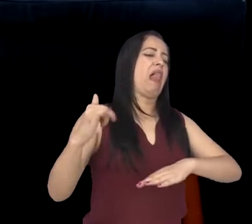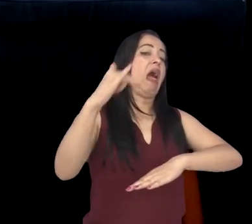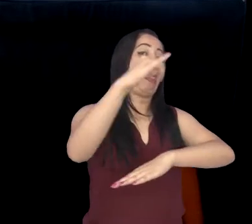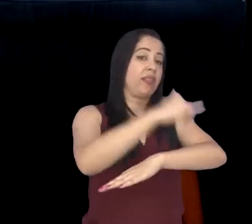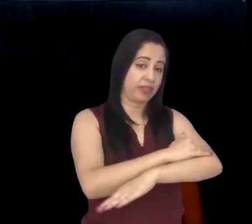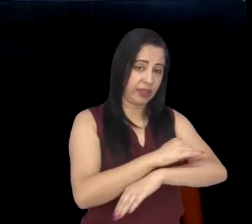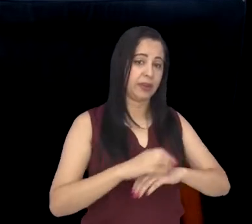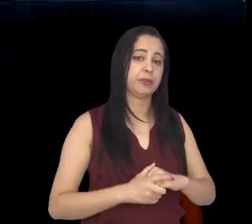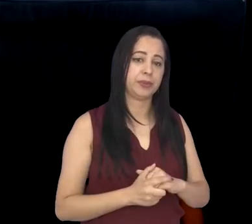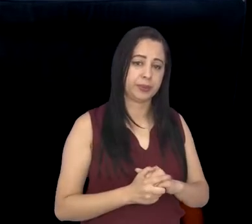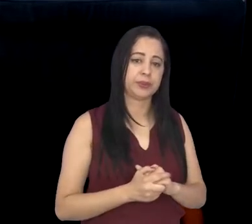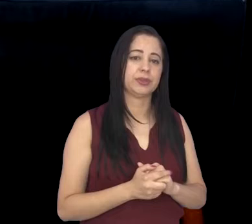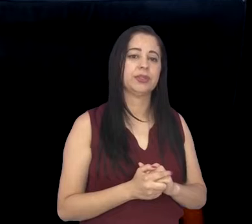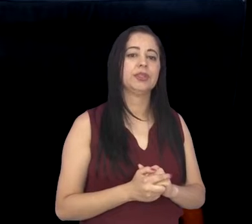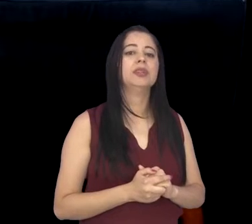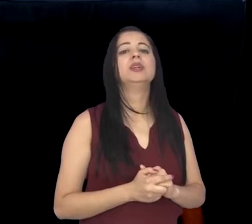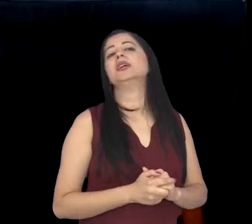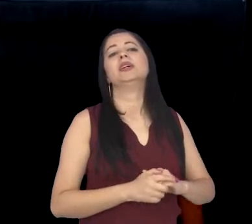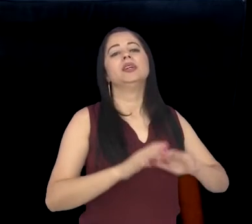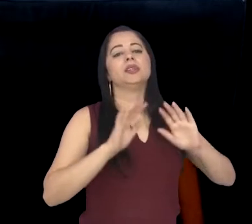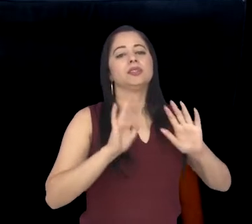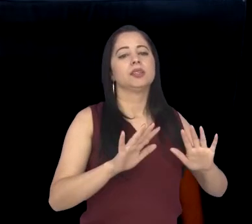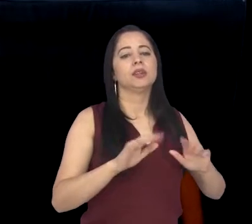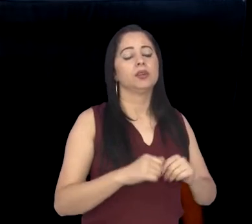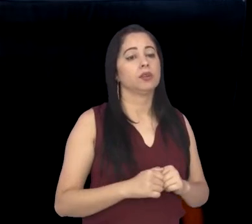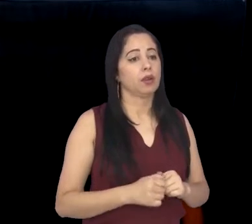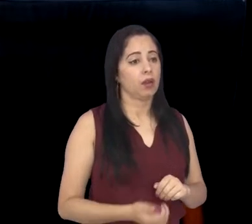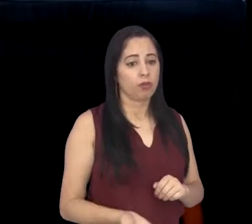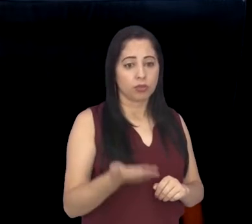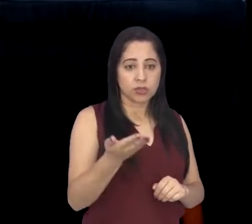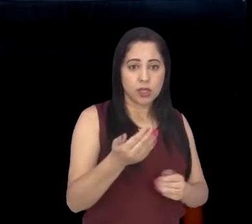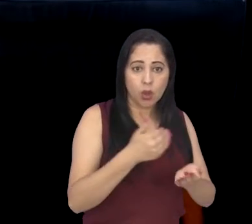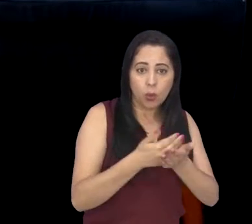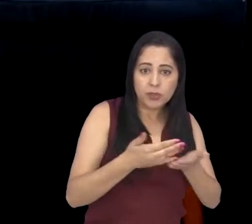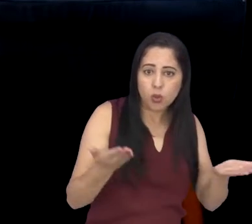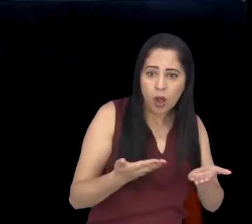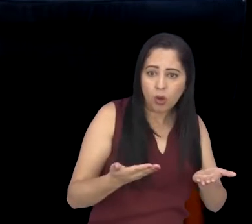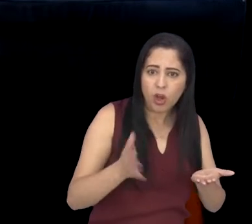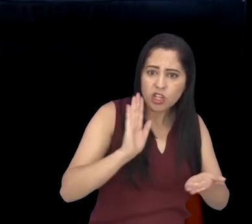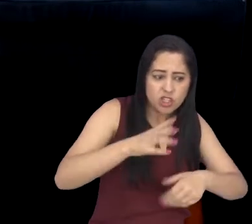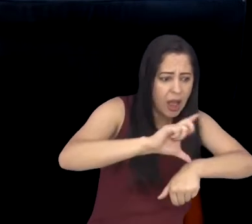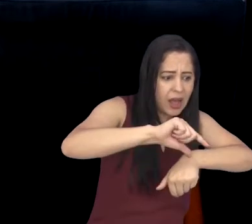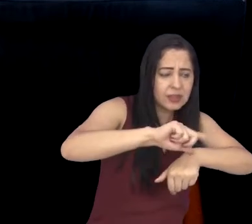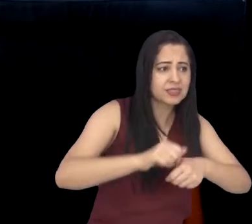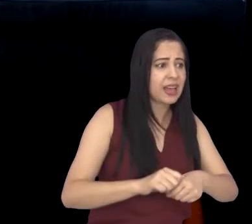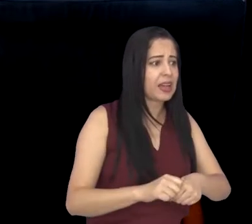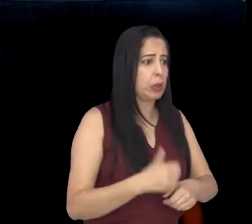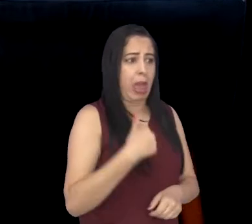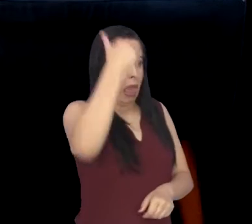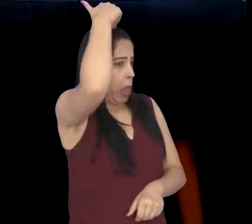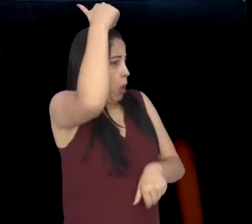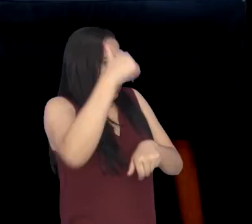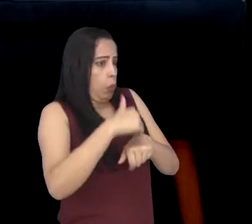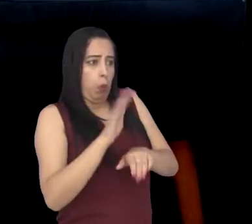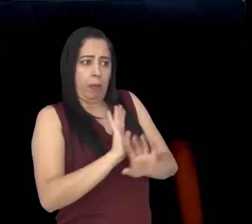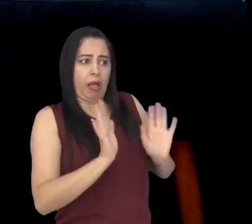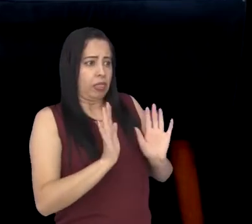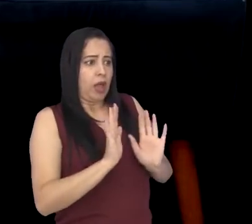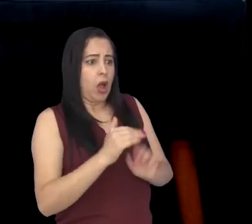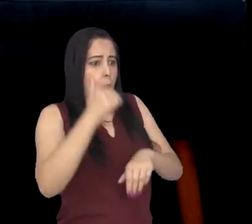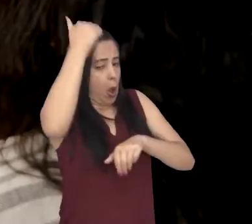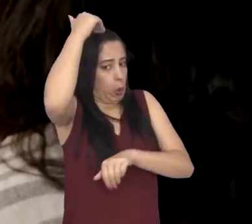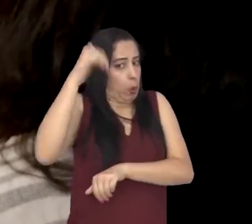Ciro seguraram o avião para a gente. E ele falou, você começando agora, já chega atrasado? Eu falei, não fui eu estava com o Toninho, que era o